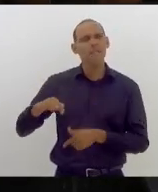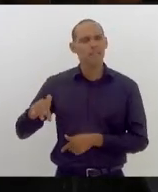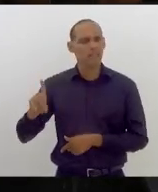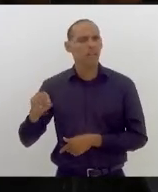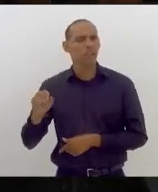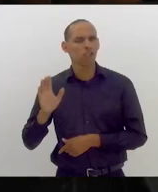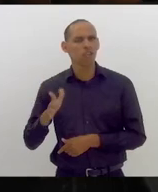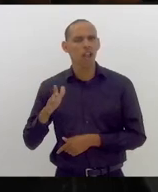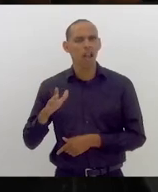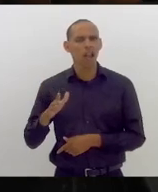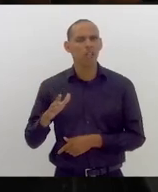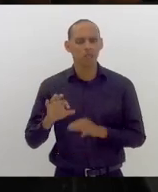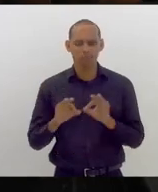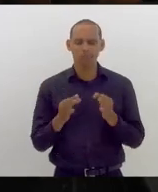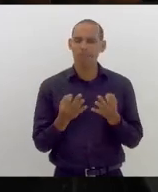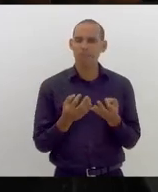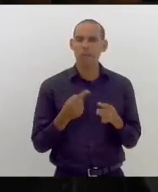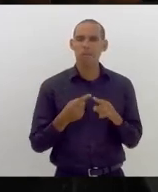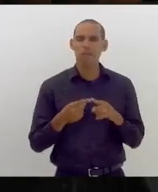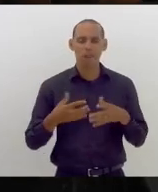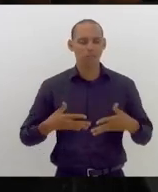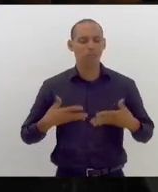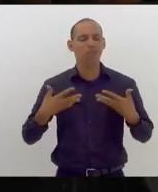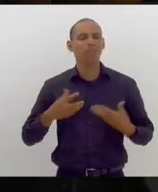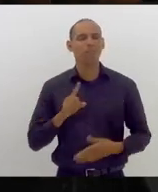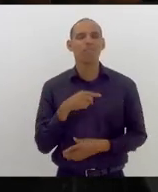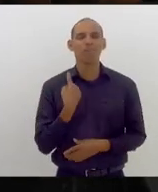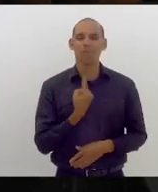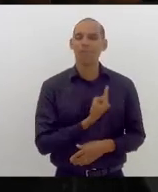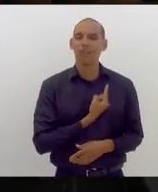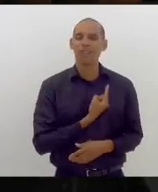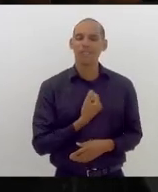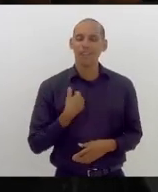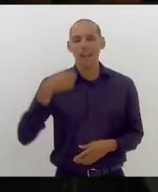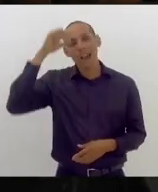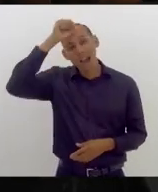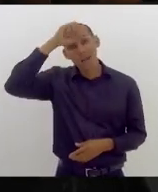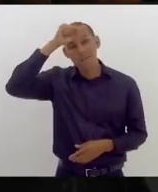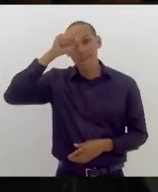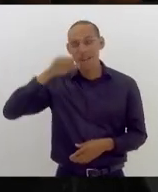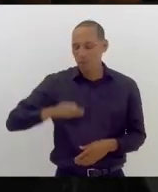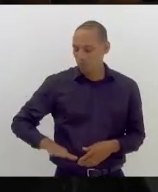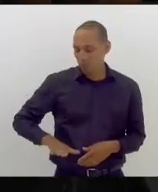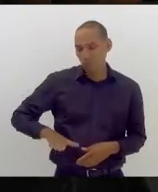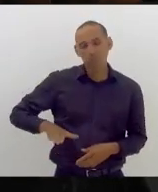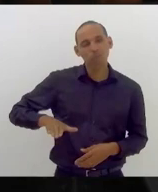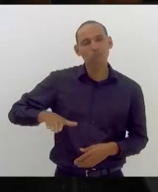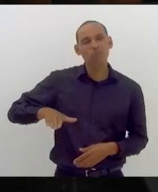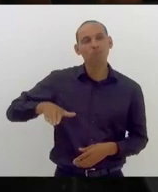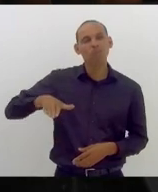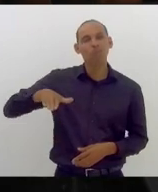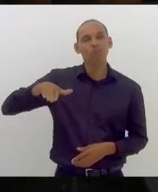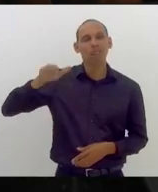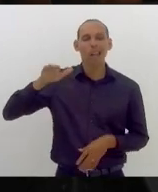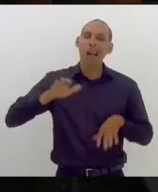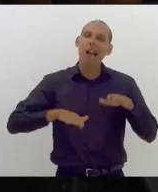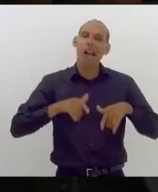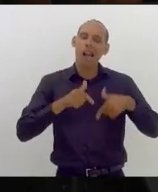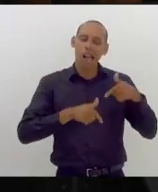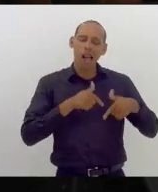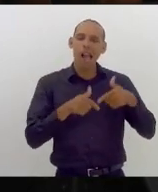que o trabalho, de fato, dignifica o homem. Então, eu aprendi desde cedo, seja em algumas vezes